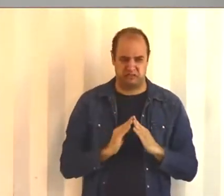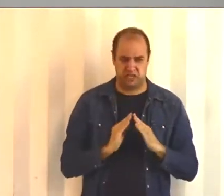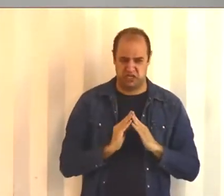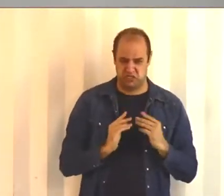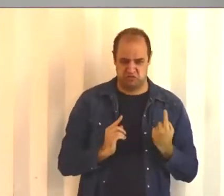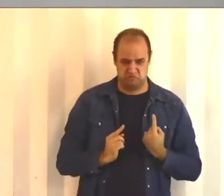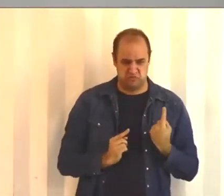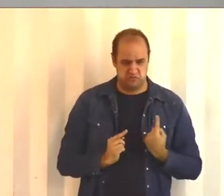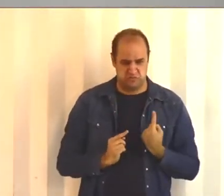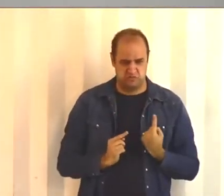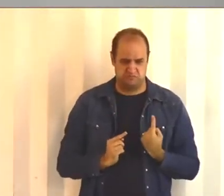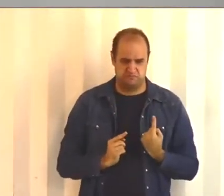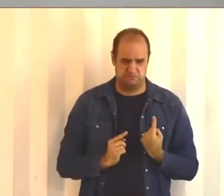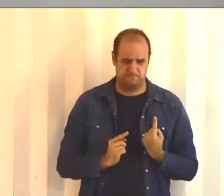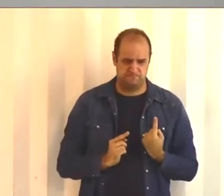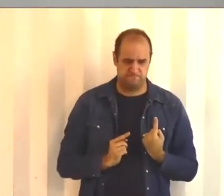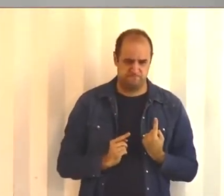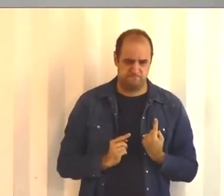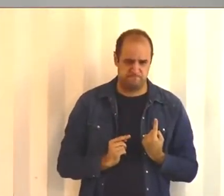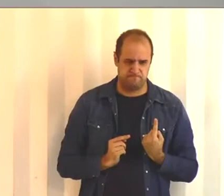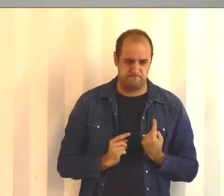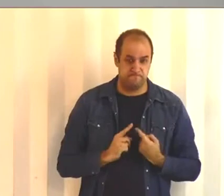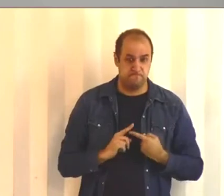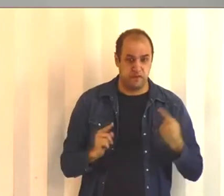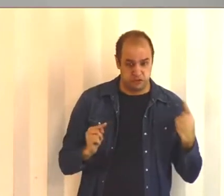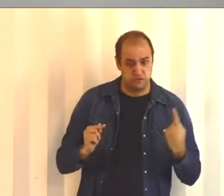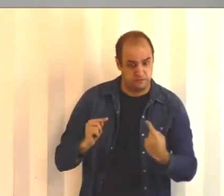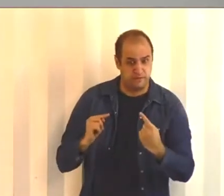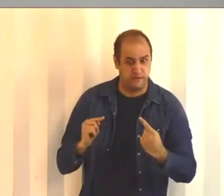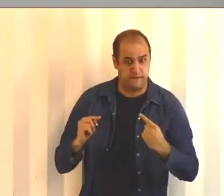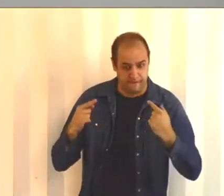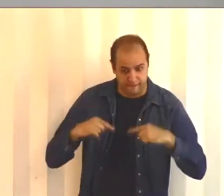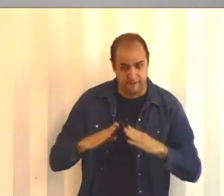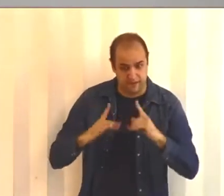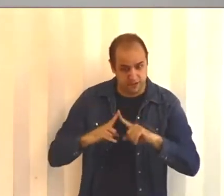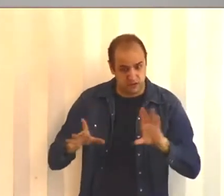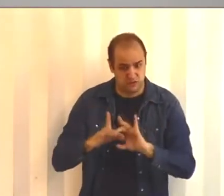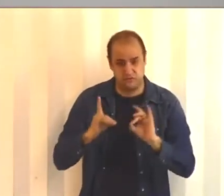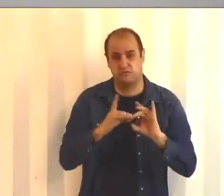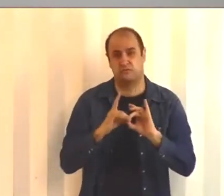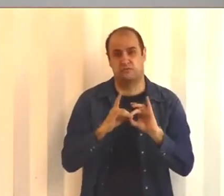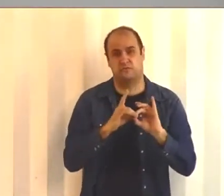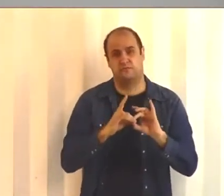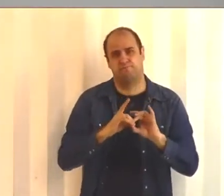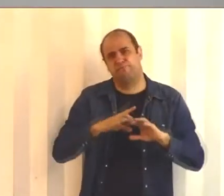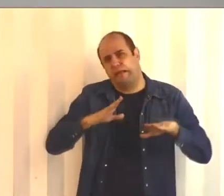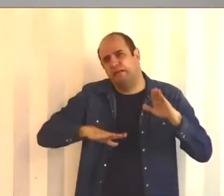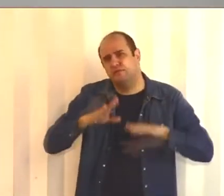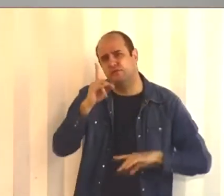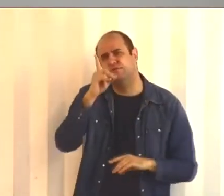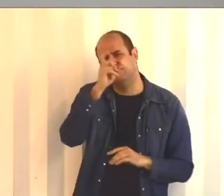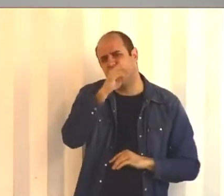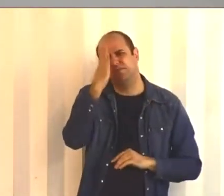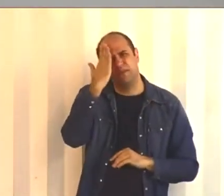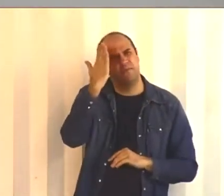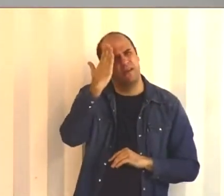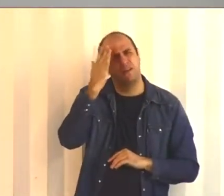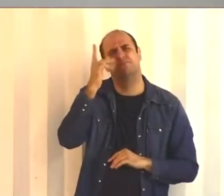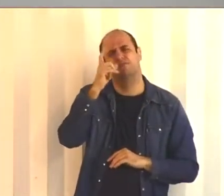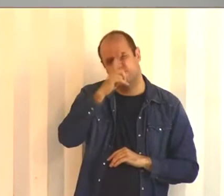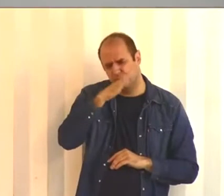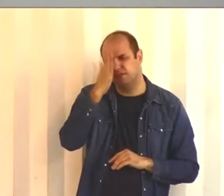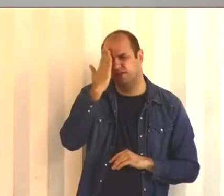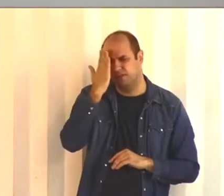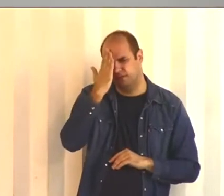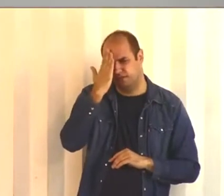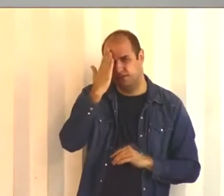seja a adoração ao Senhor. Nem sempre isso é possível. Nas nossas casas, nem sempre isso é possível, eu sei.